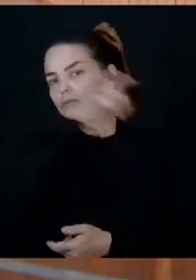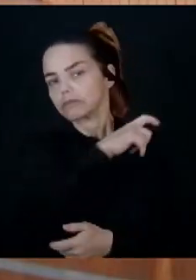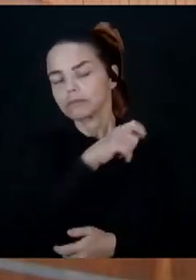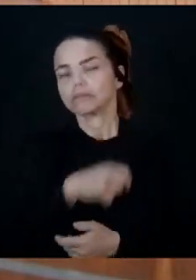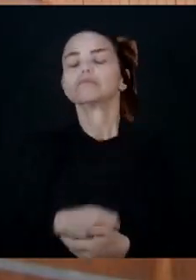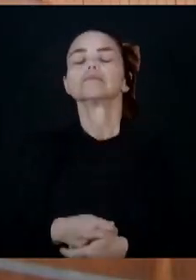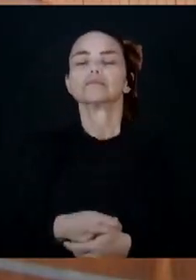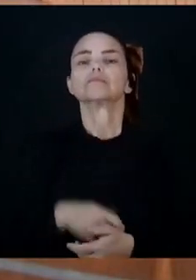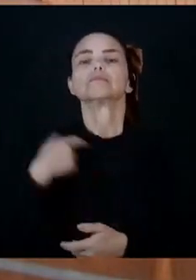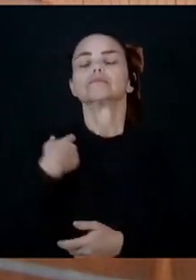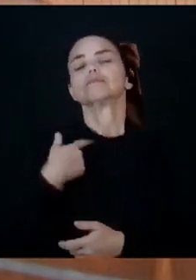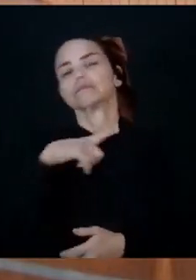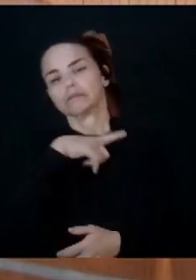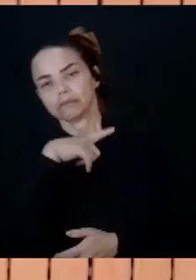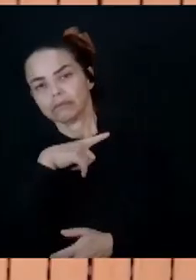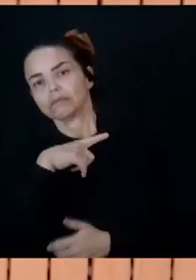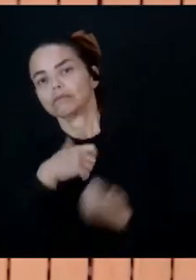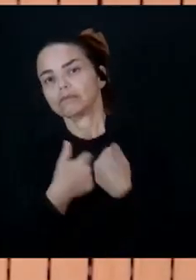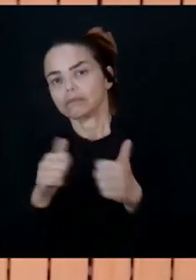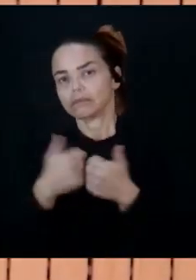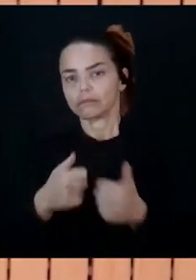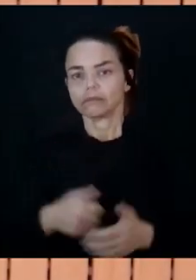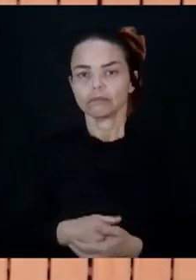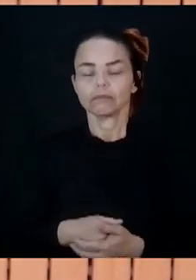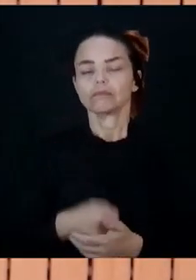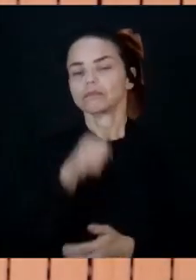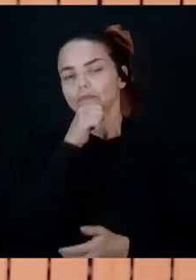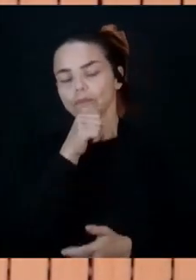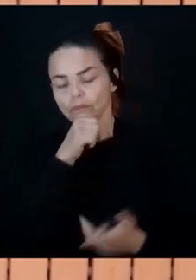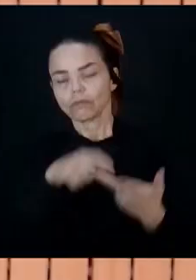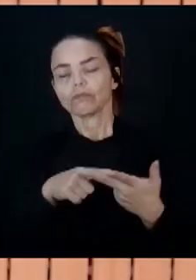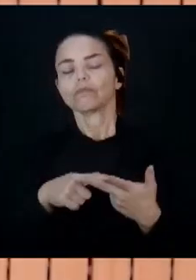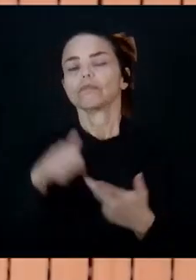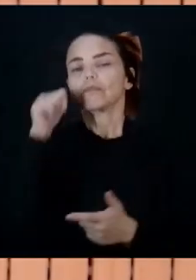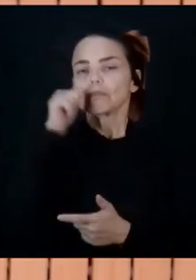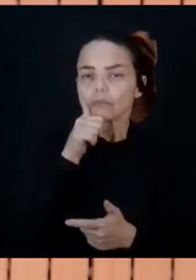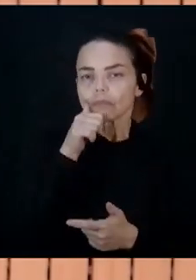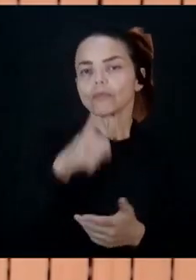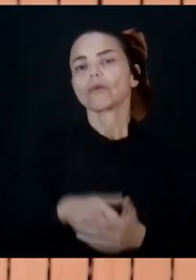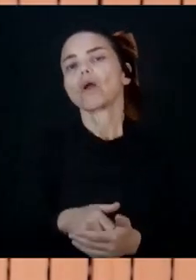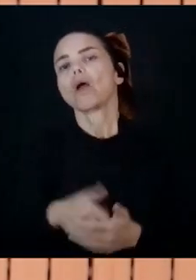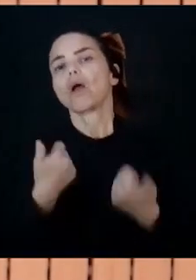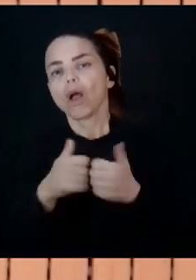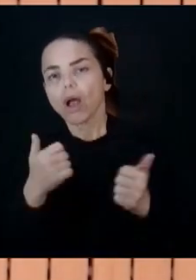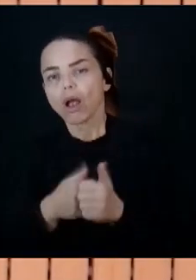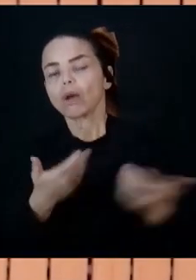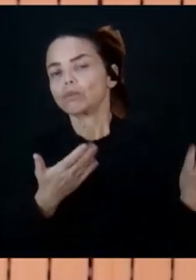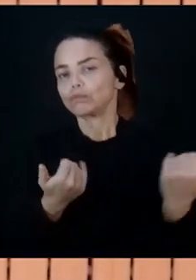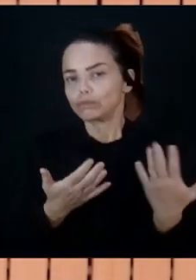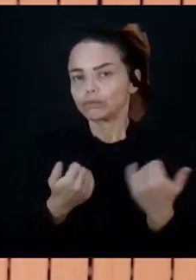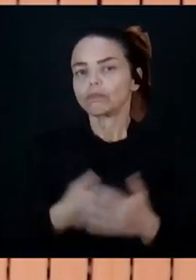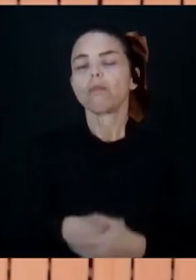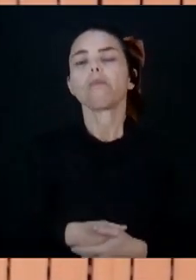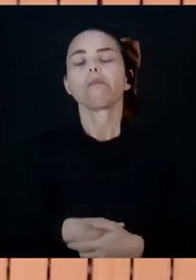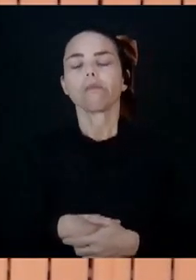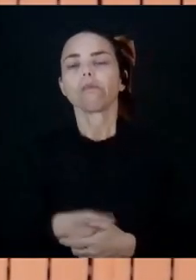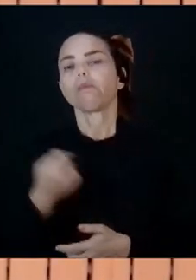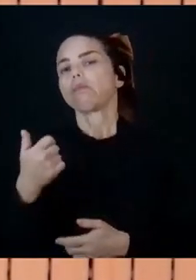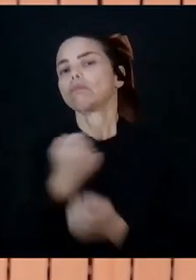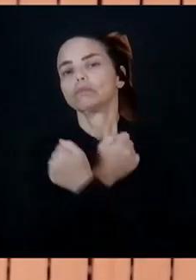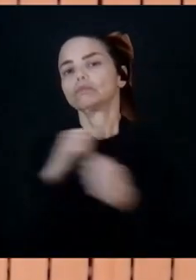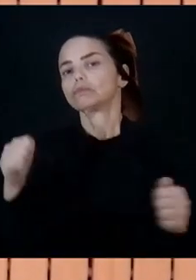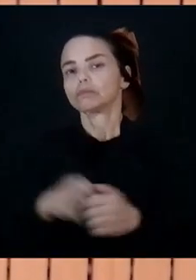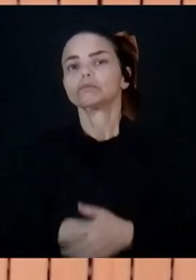Ah, vai ter transporte só para o idoso, vai ter transporte só para as mulheres, vai ter transporte só para os jovens. É quase impossível fazer